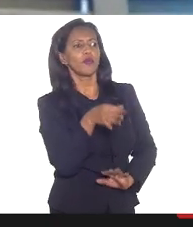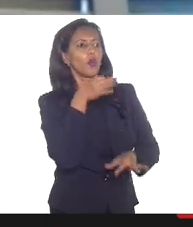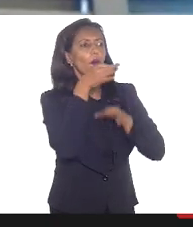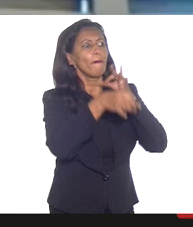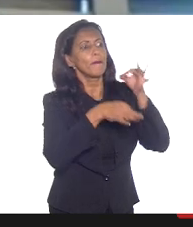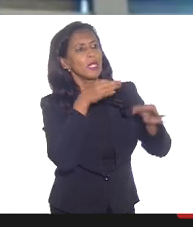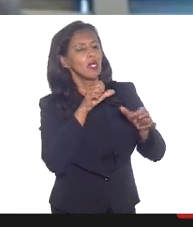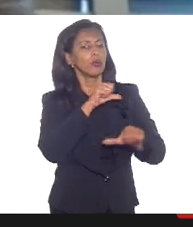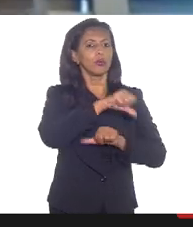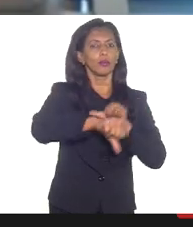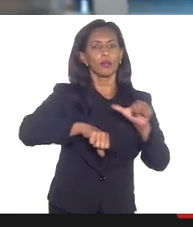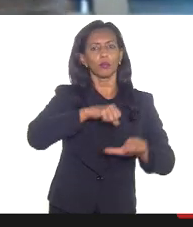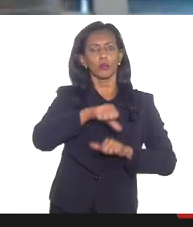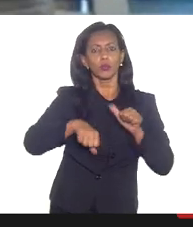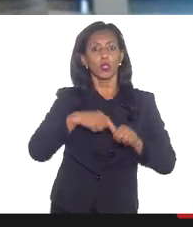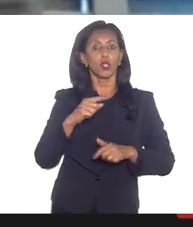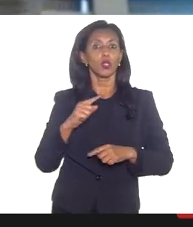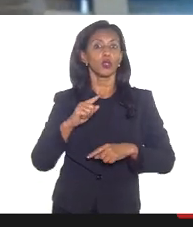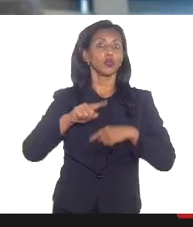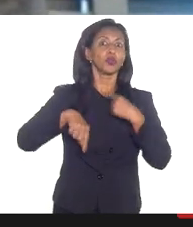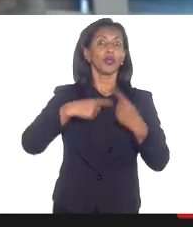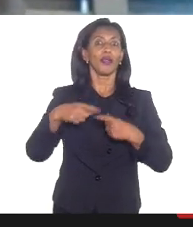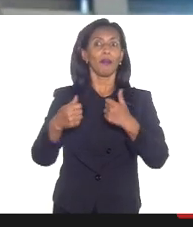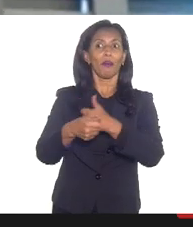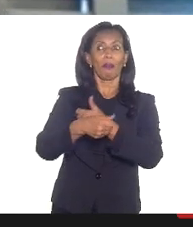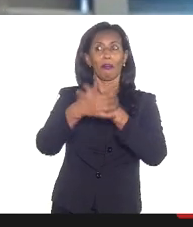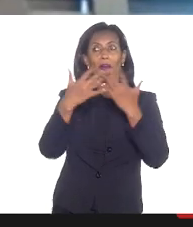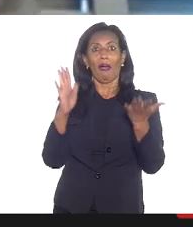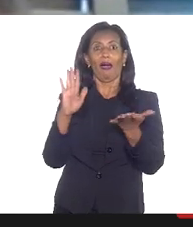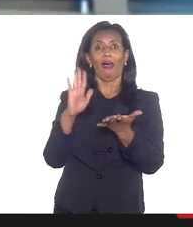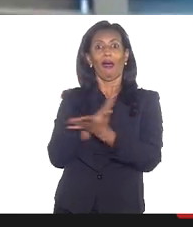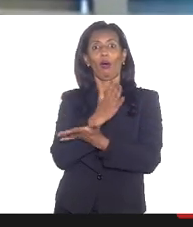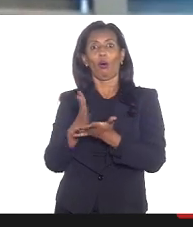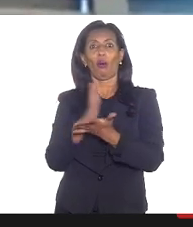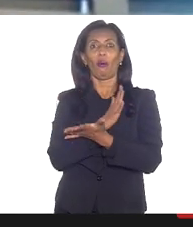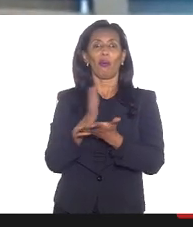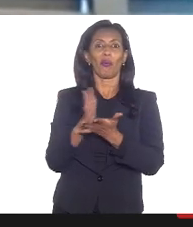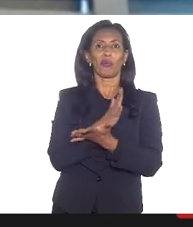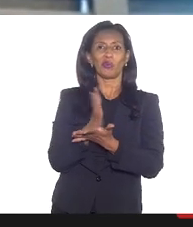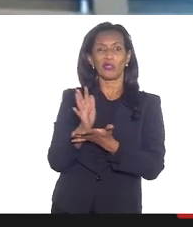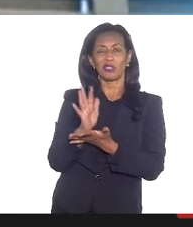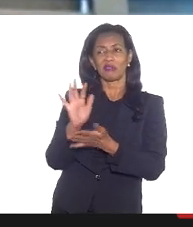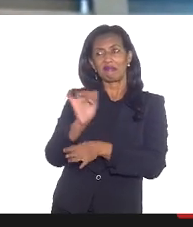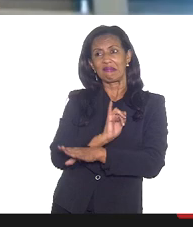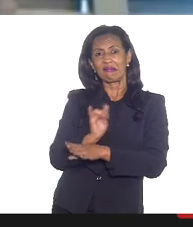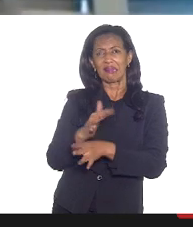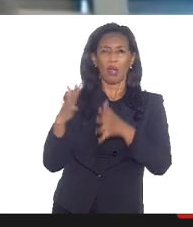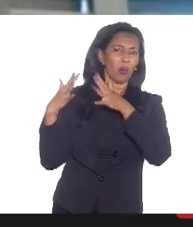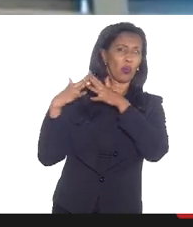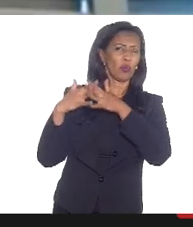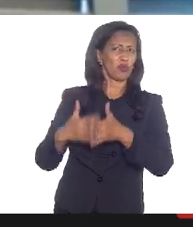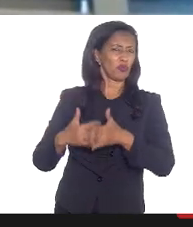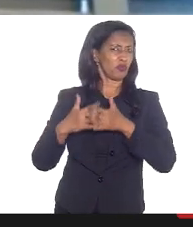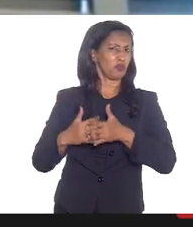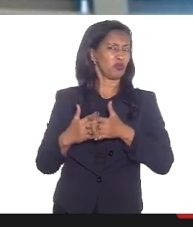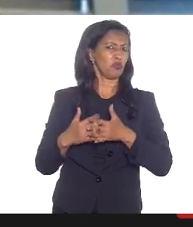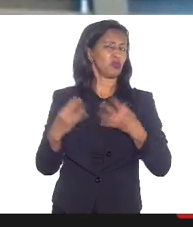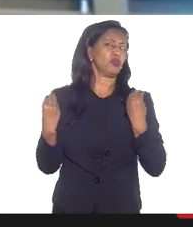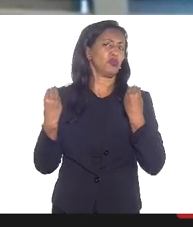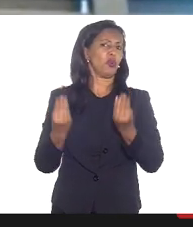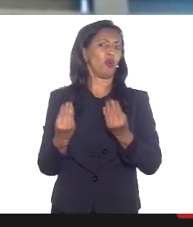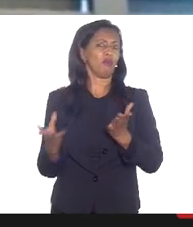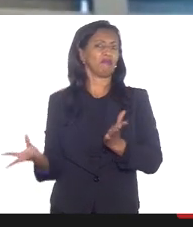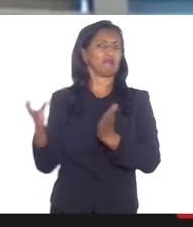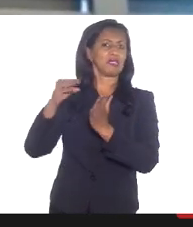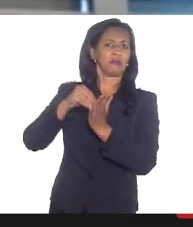essa reforma, só depois esclarece alguns aspectos que, no entanto, ainda estão muito confusos para a gente de como vai se dar essa